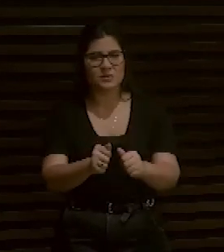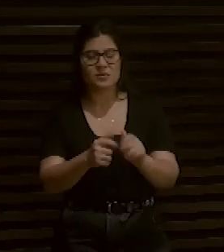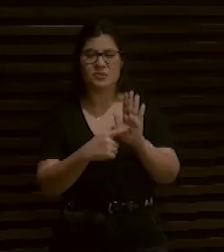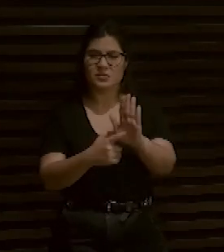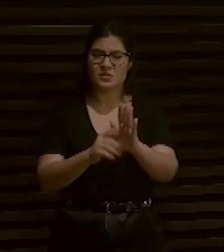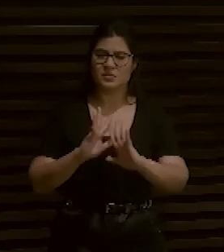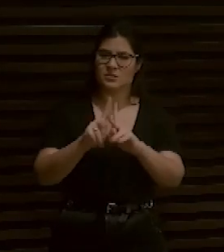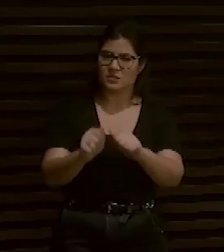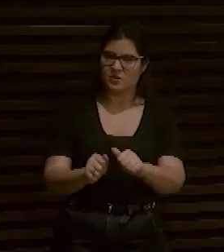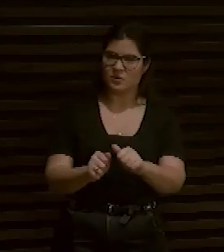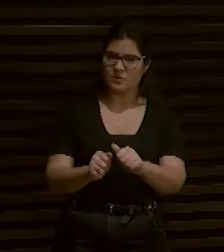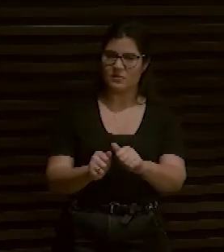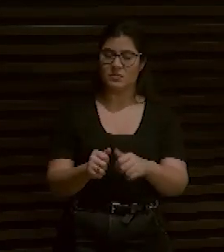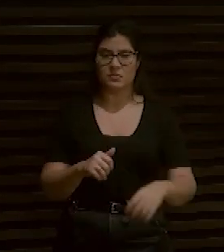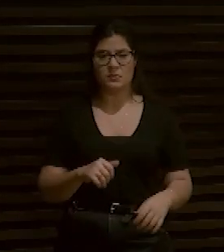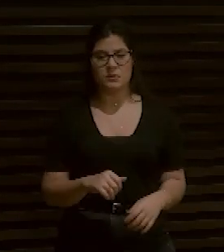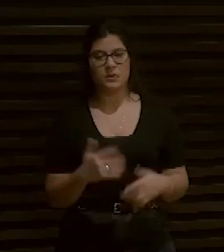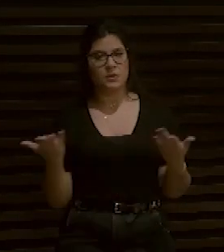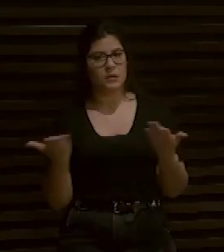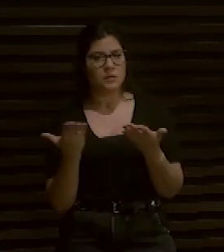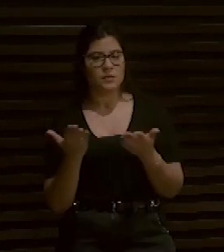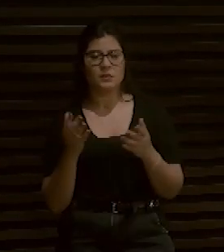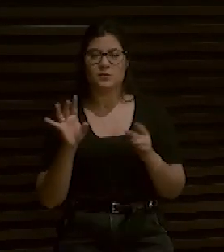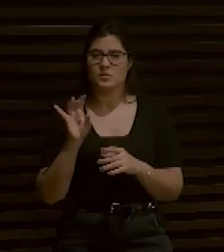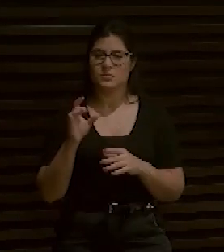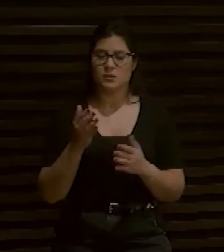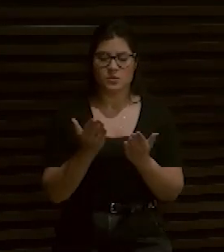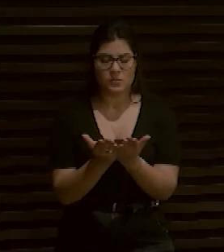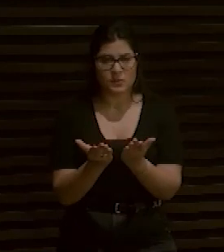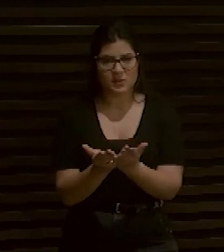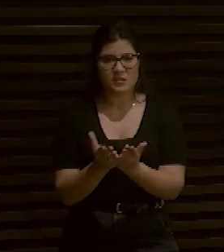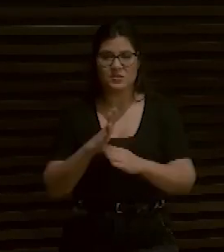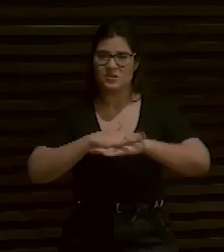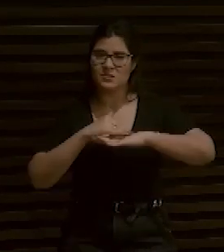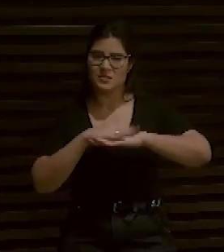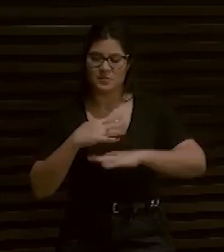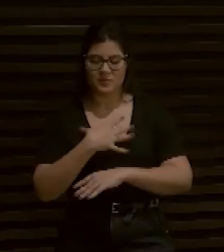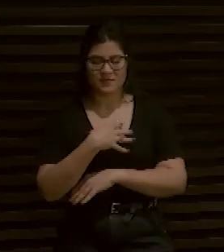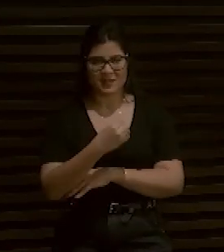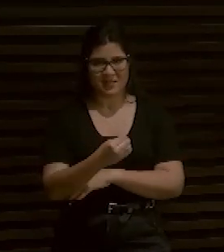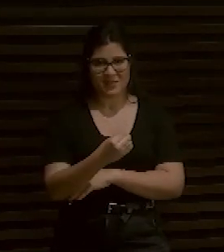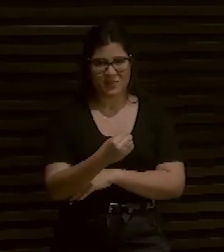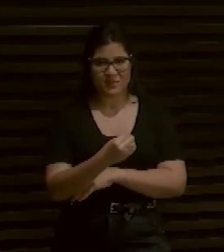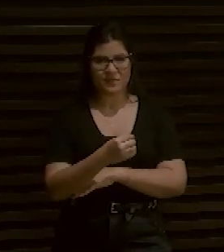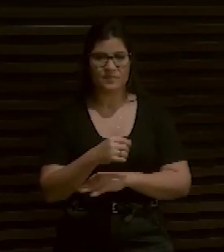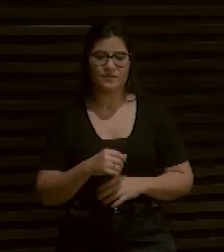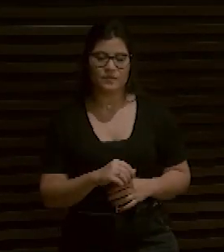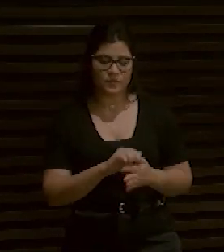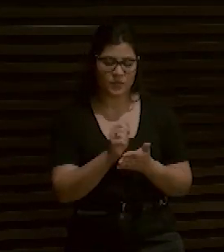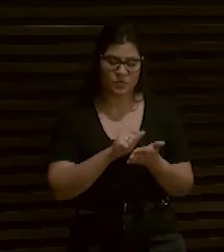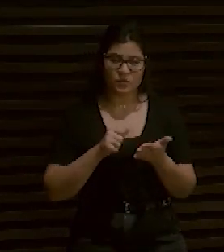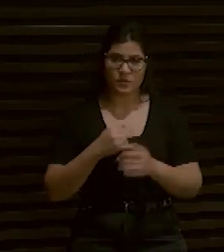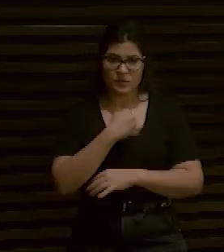os ímpios e os crentes. Agora que ele se dirige aos crentes, e aos crentes ele chama de filhinhos. E quando eu vejo João escrevendo, sabendo